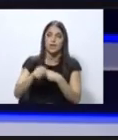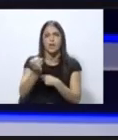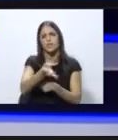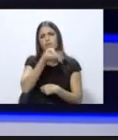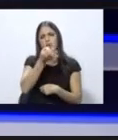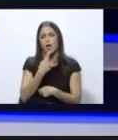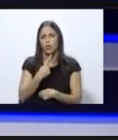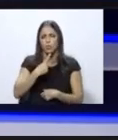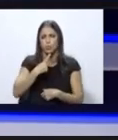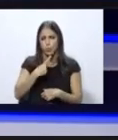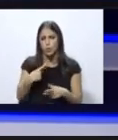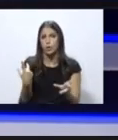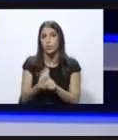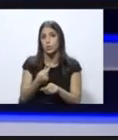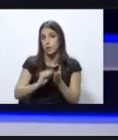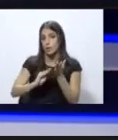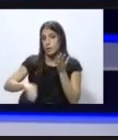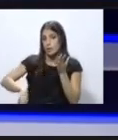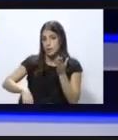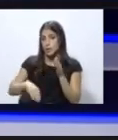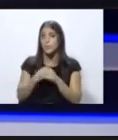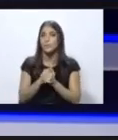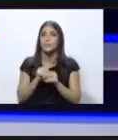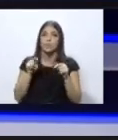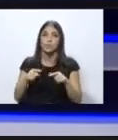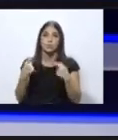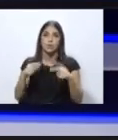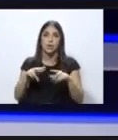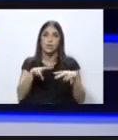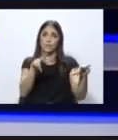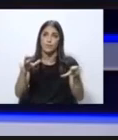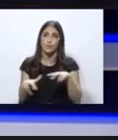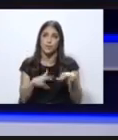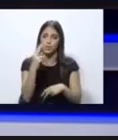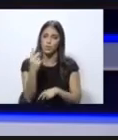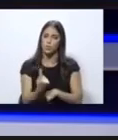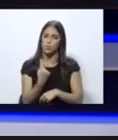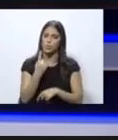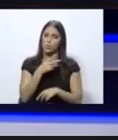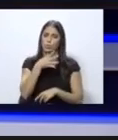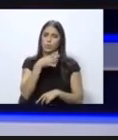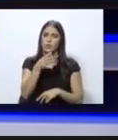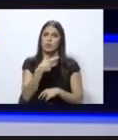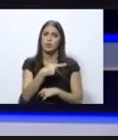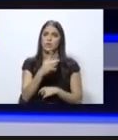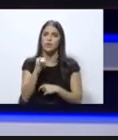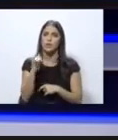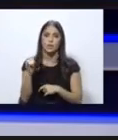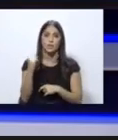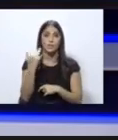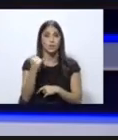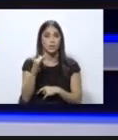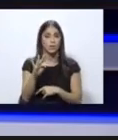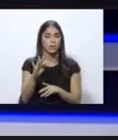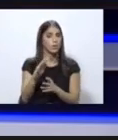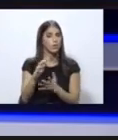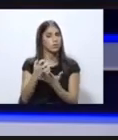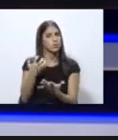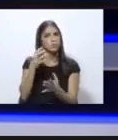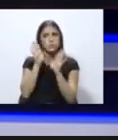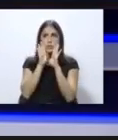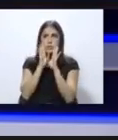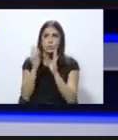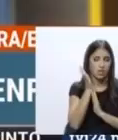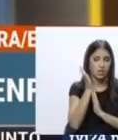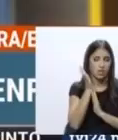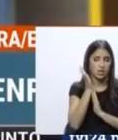televisões portuguesas e hoje houve um vídeo de um comentador na TVI 24 que chamou a atenção na redação do Porto